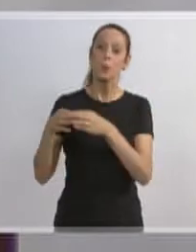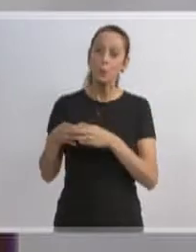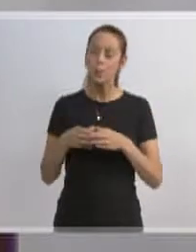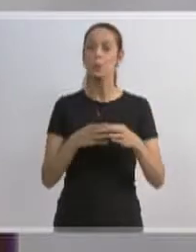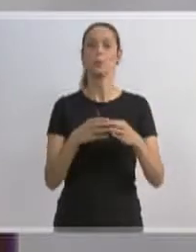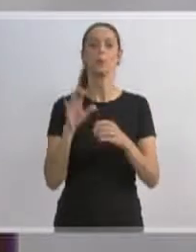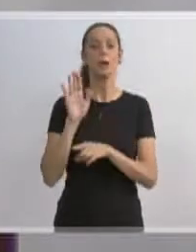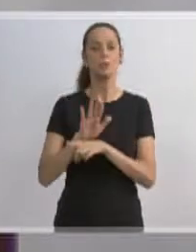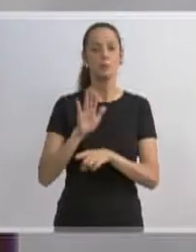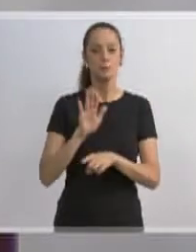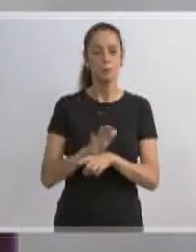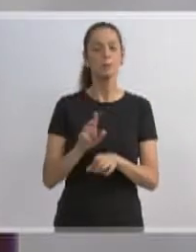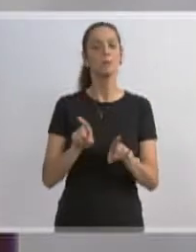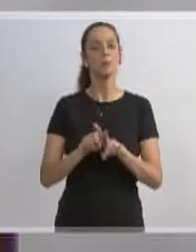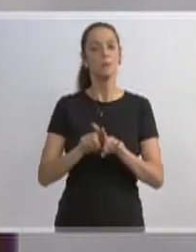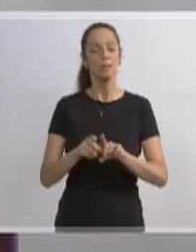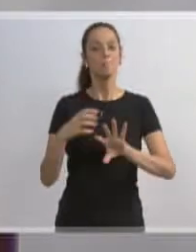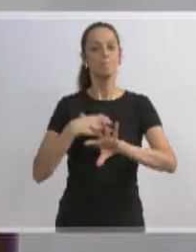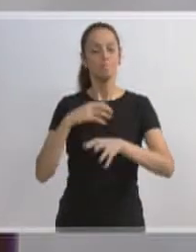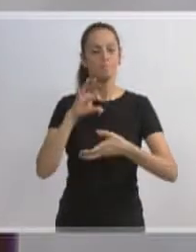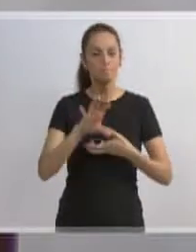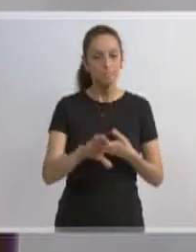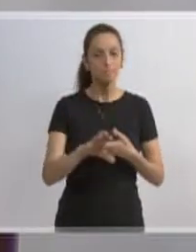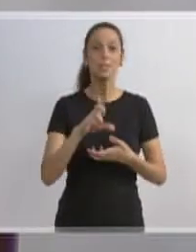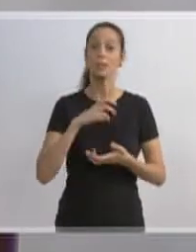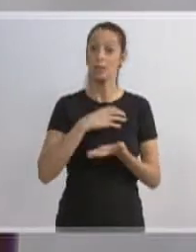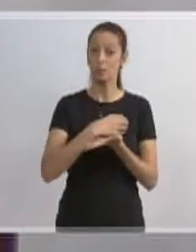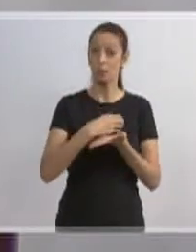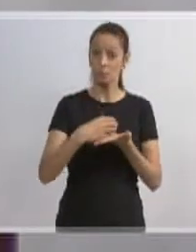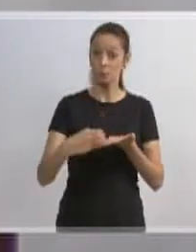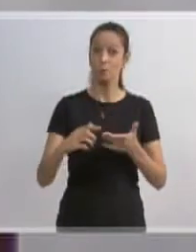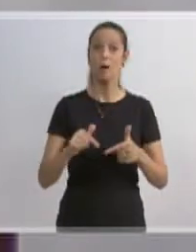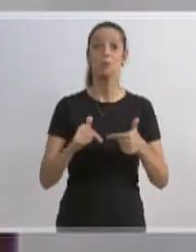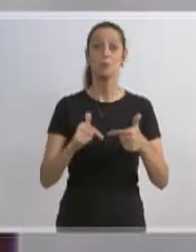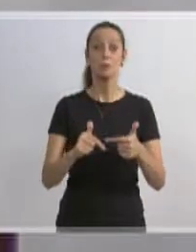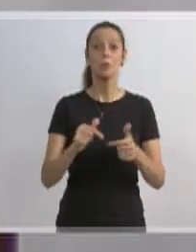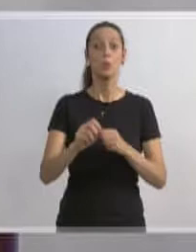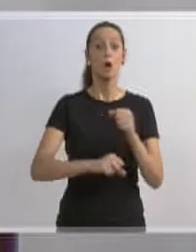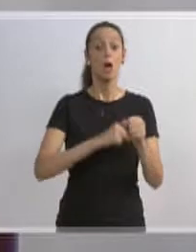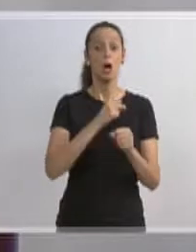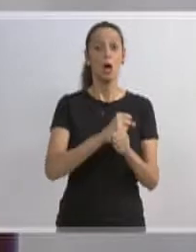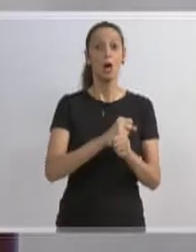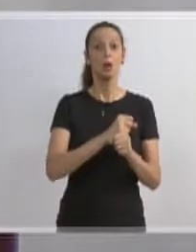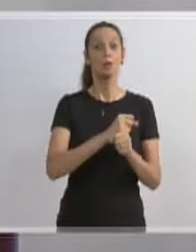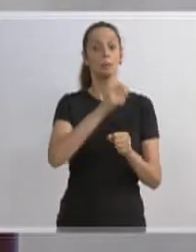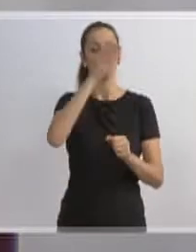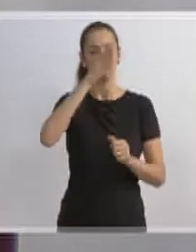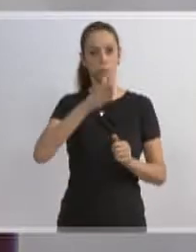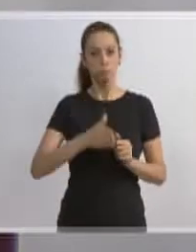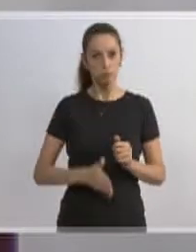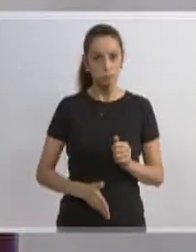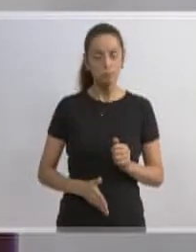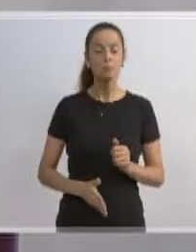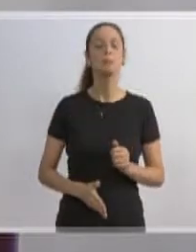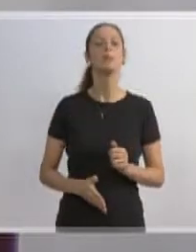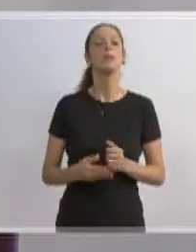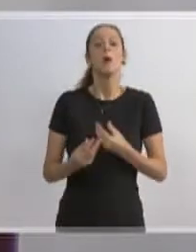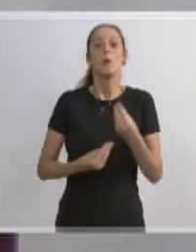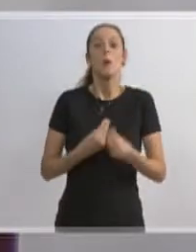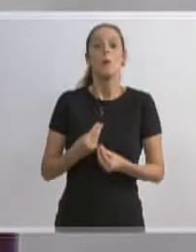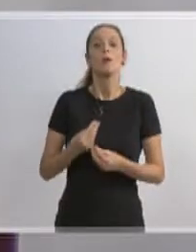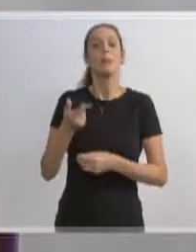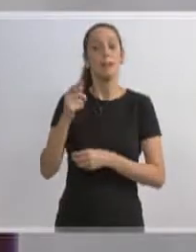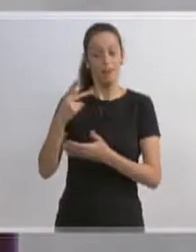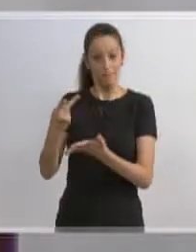um pouco em relação ao outro e que tem um cronograma de ações durante o ano inteiro que é mantido através dos valores arrecadados